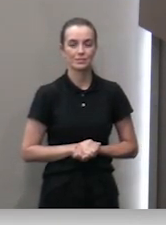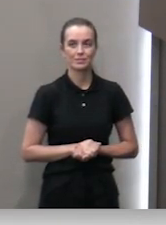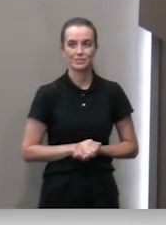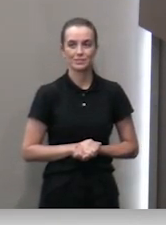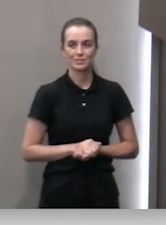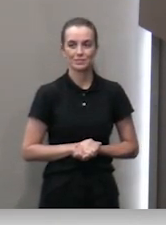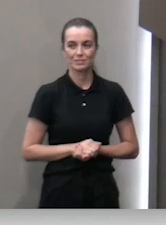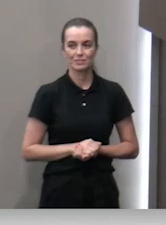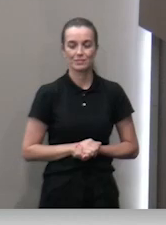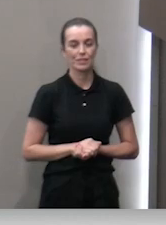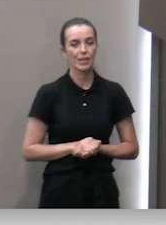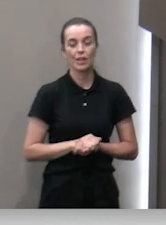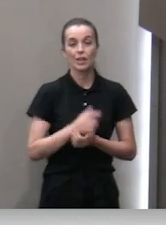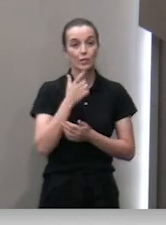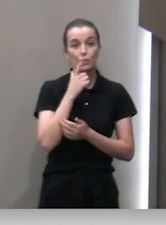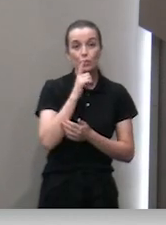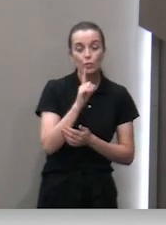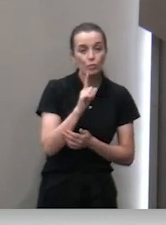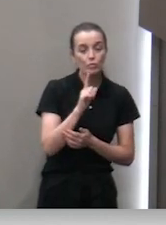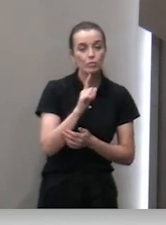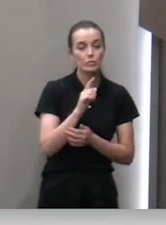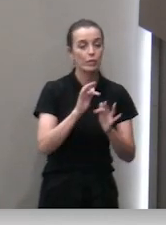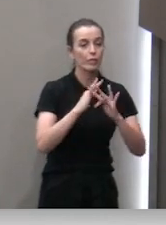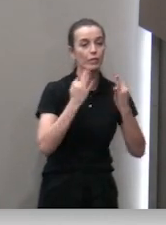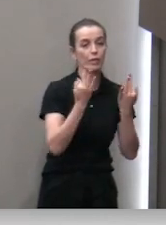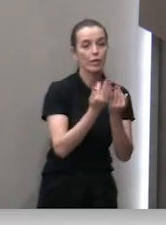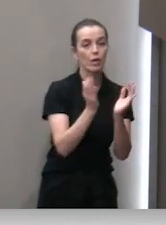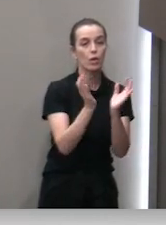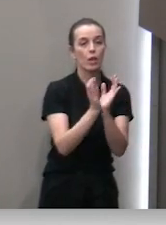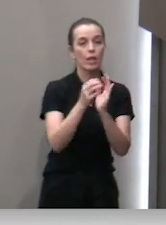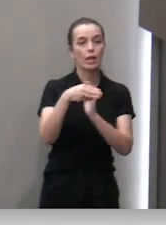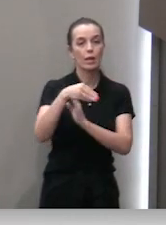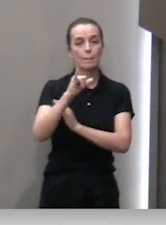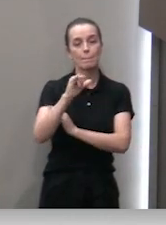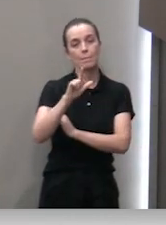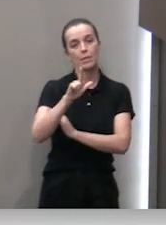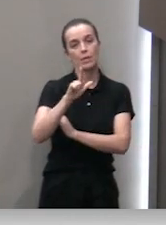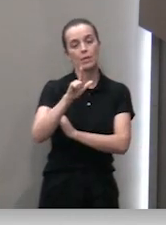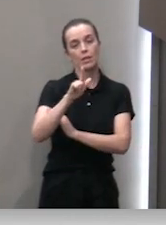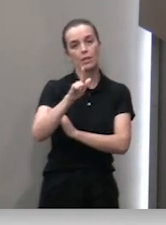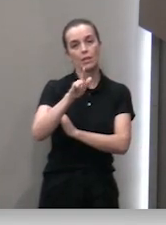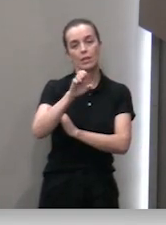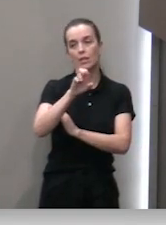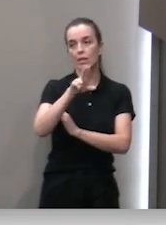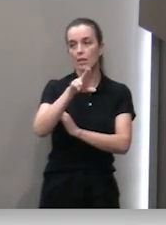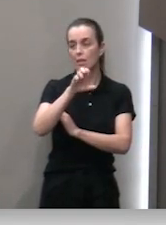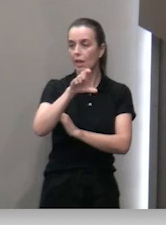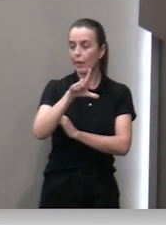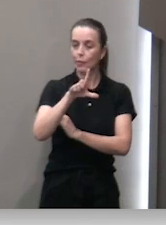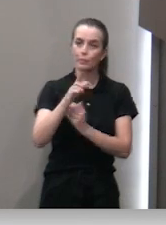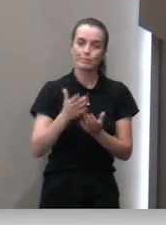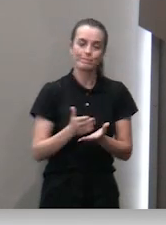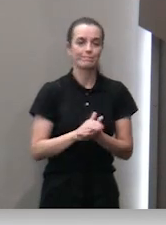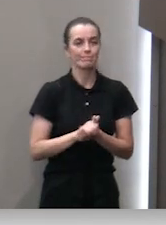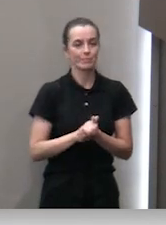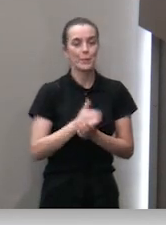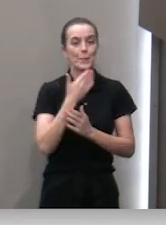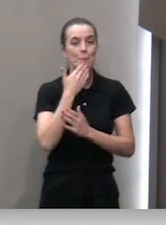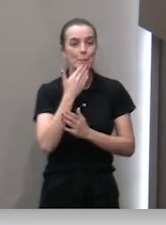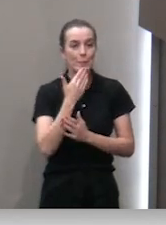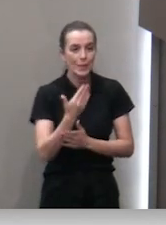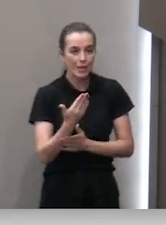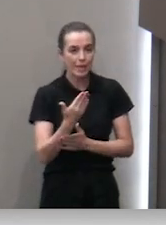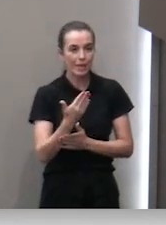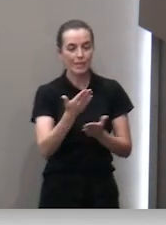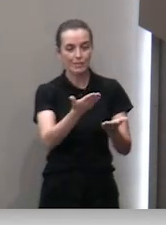Infelizmente, a gente não conseguiu localizar familiares do nosso colega Miguel Teixeira. Eu solicito a presença da Joana, filha do